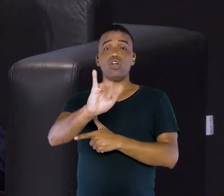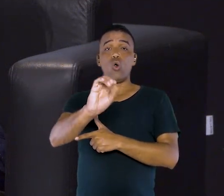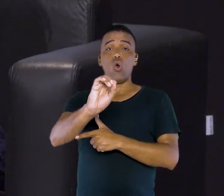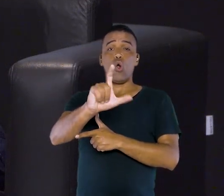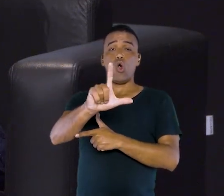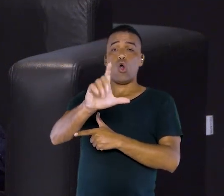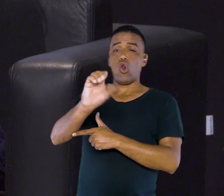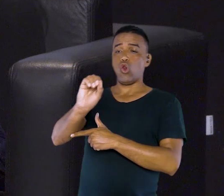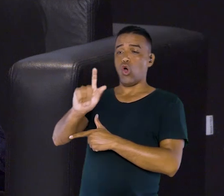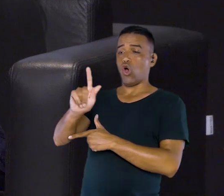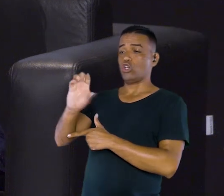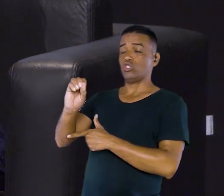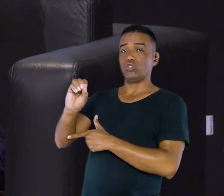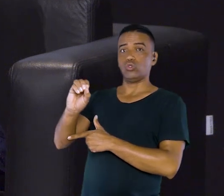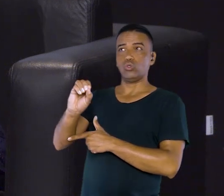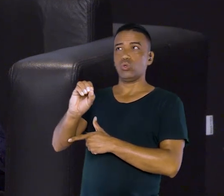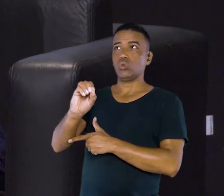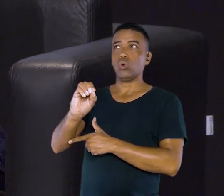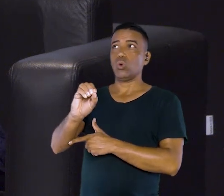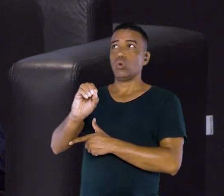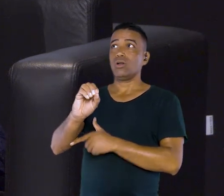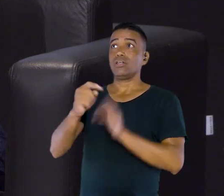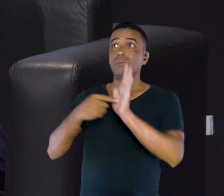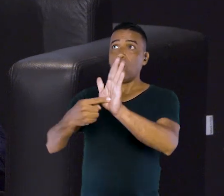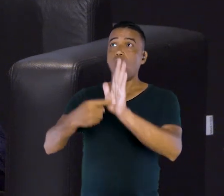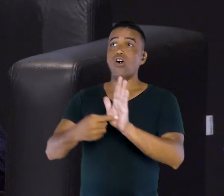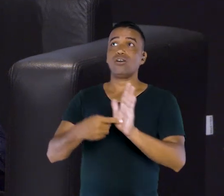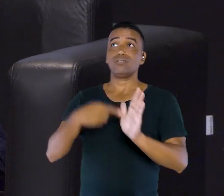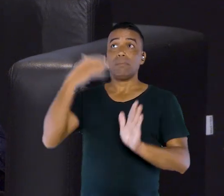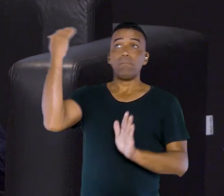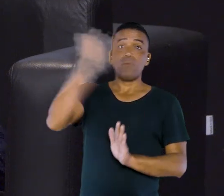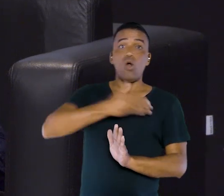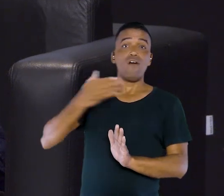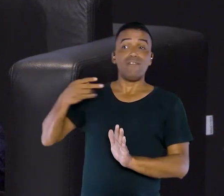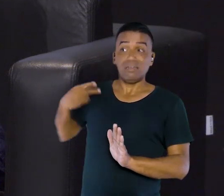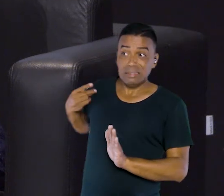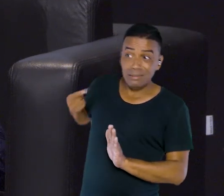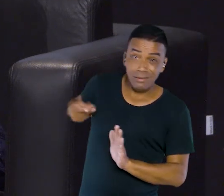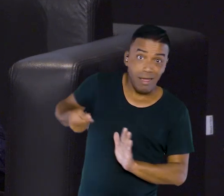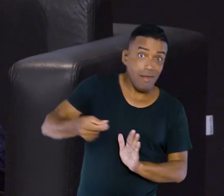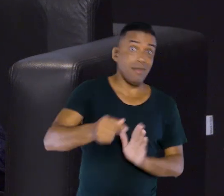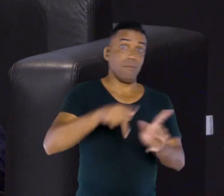essas peças que definem o tempo que a gente está naquele território.